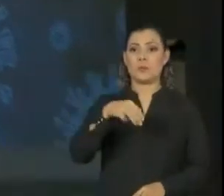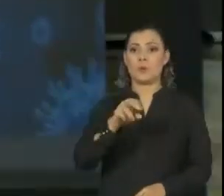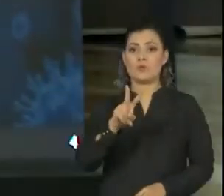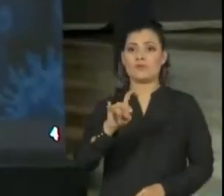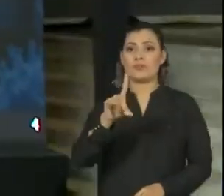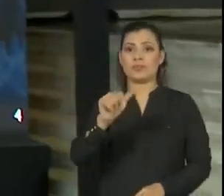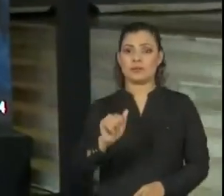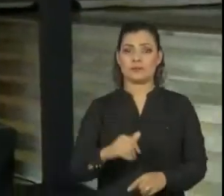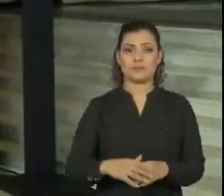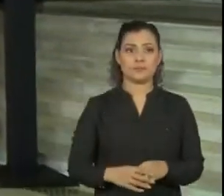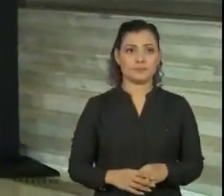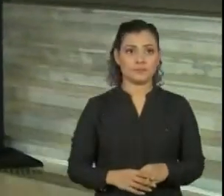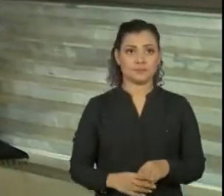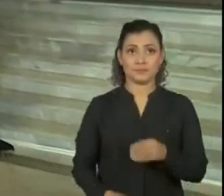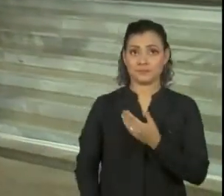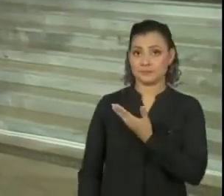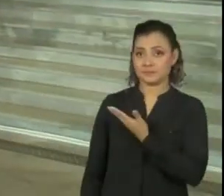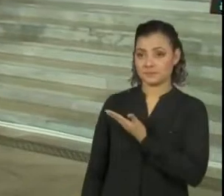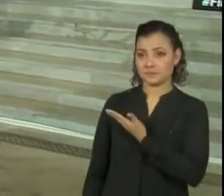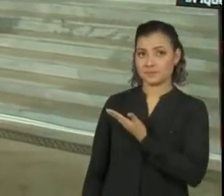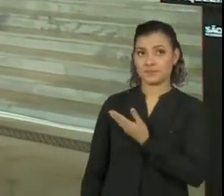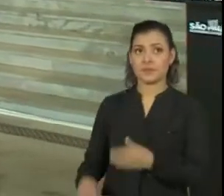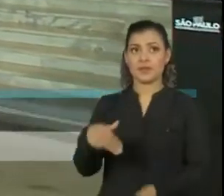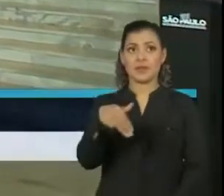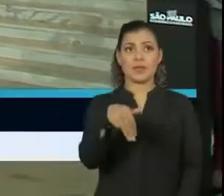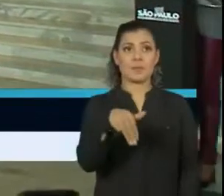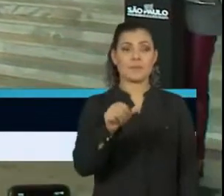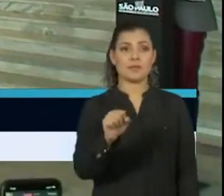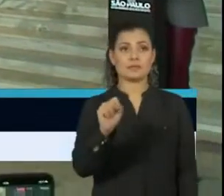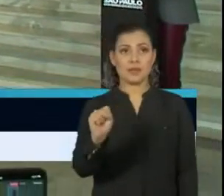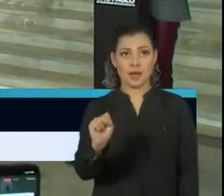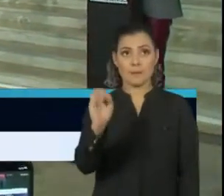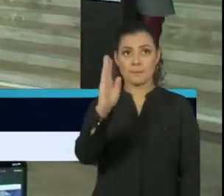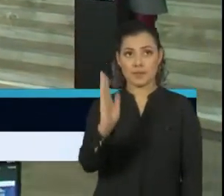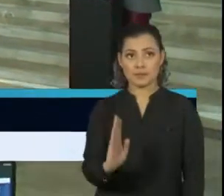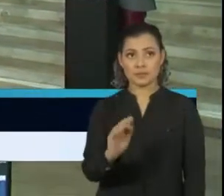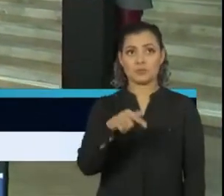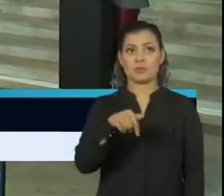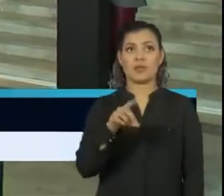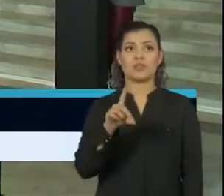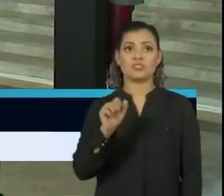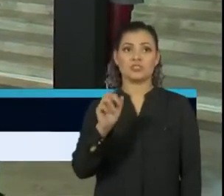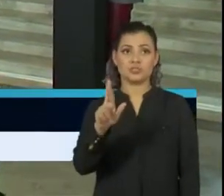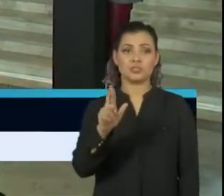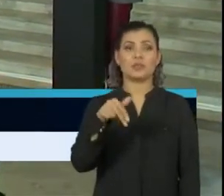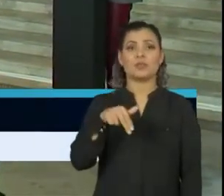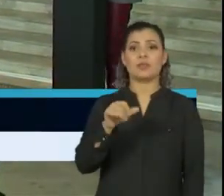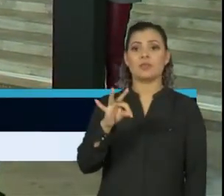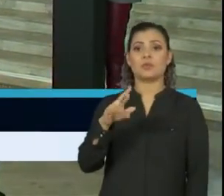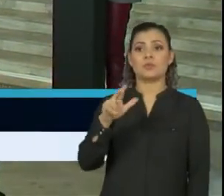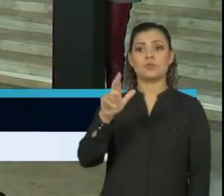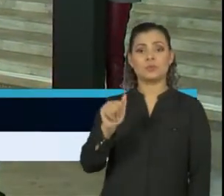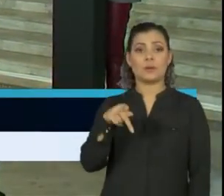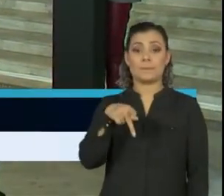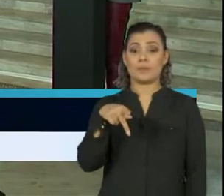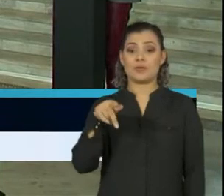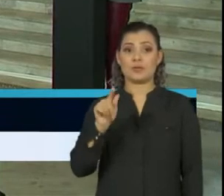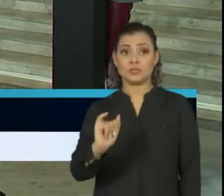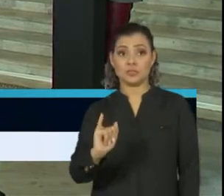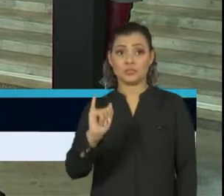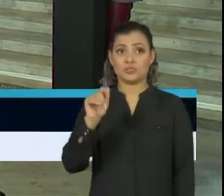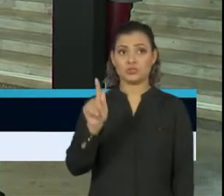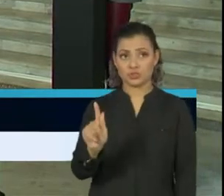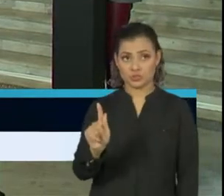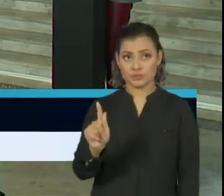Movida, MSA do Brasil, Nadir Figueiredo, Natura, P&G, Procter